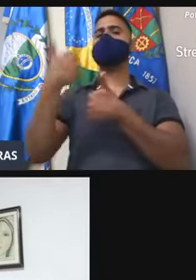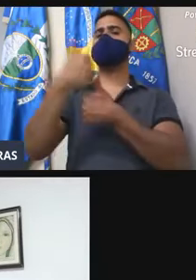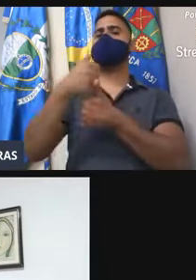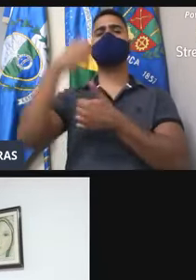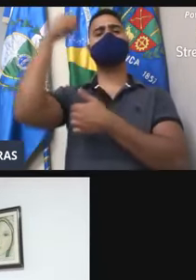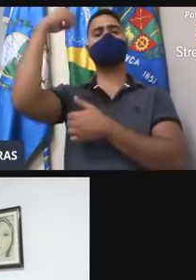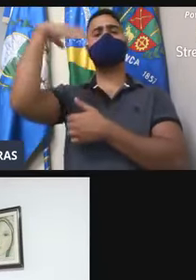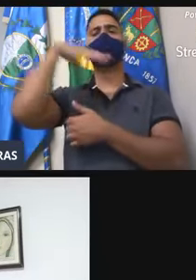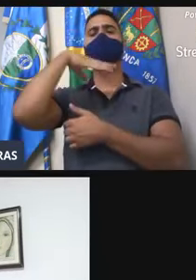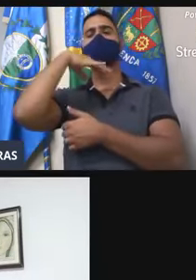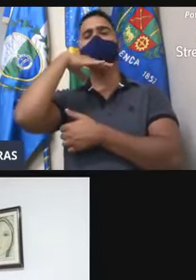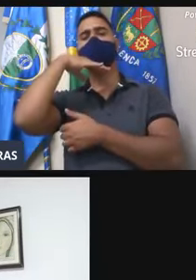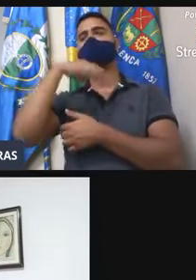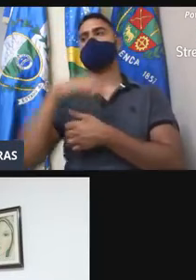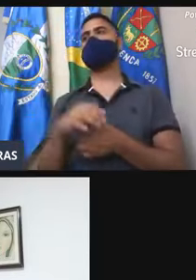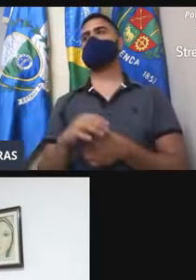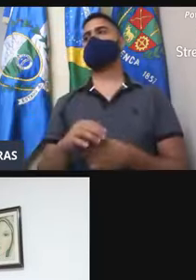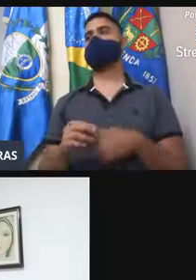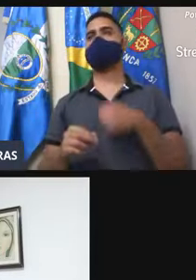queimadas na localidade de Coronel Cardoso.